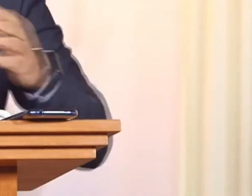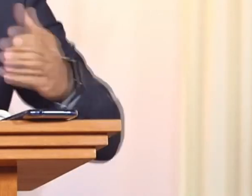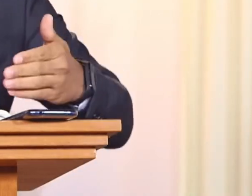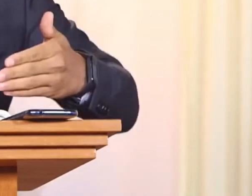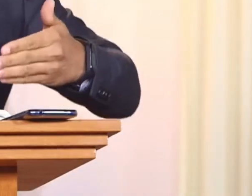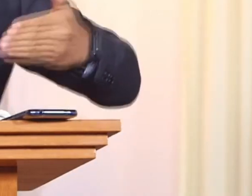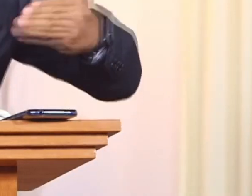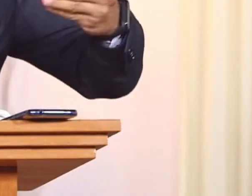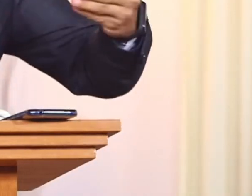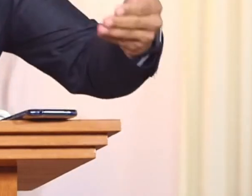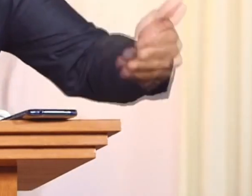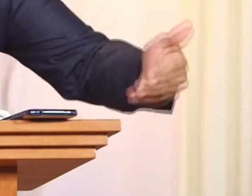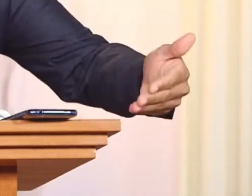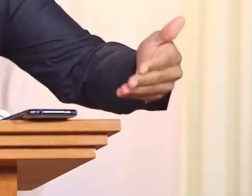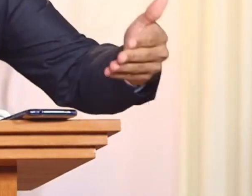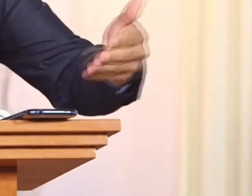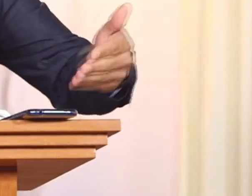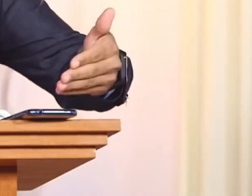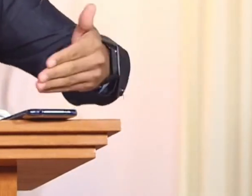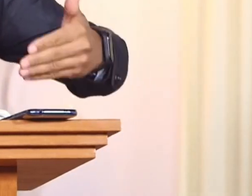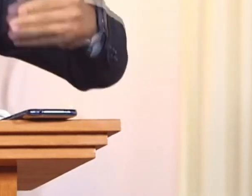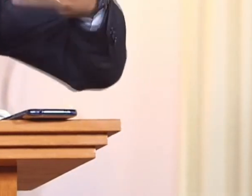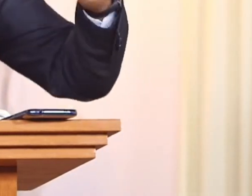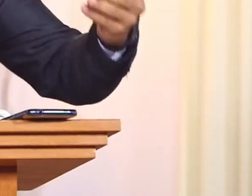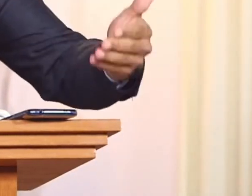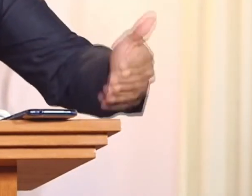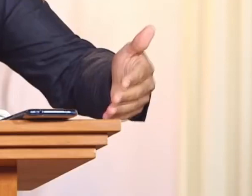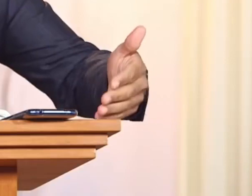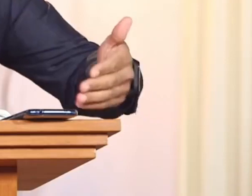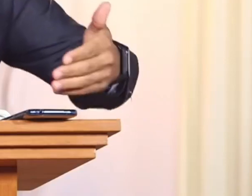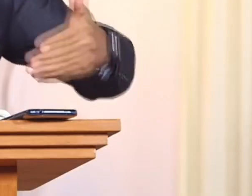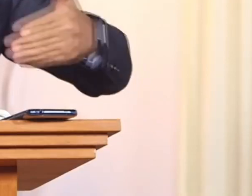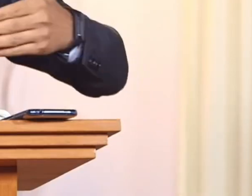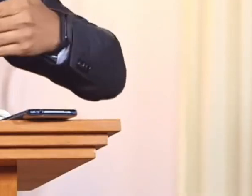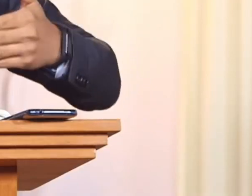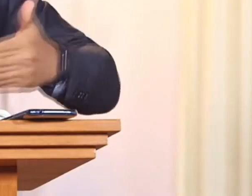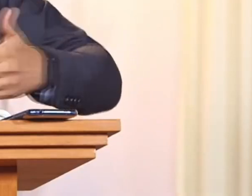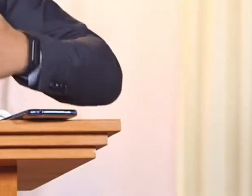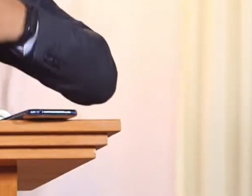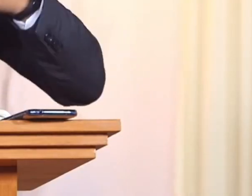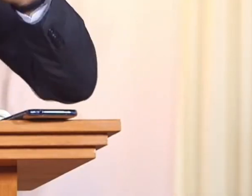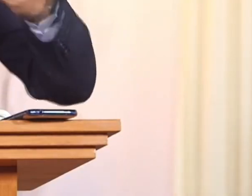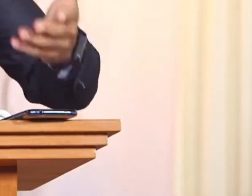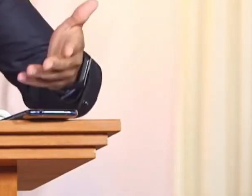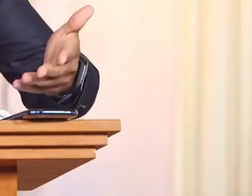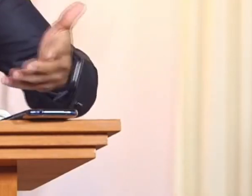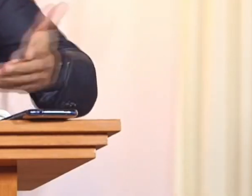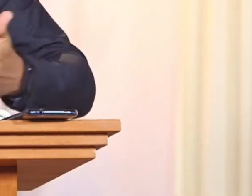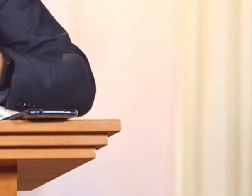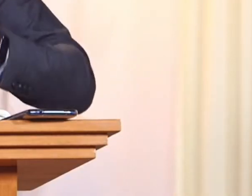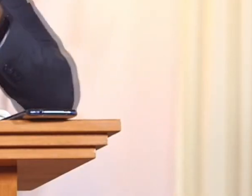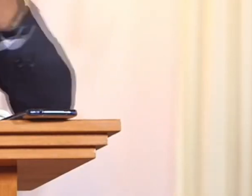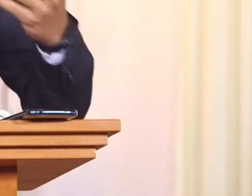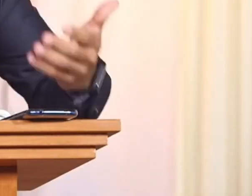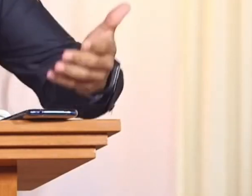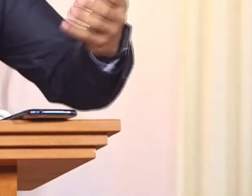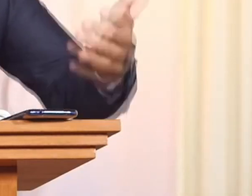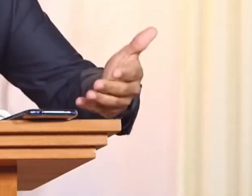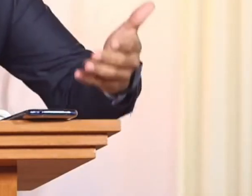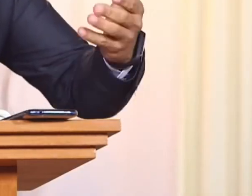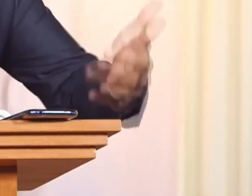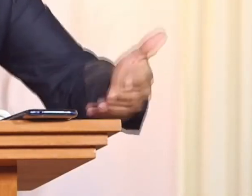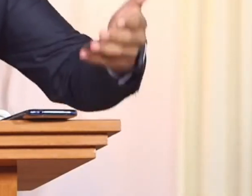Mas a atenção que Paulo dá ao se inclinar, ao se debruçar, ao